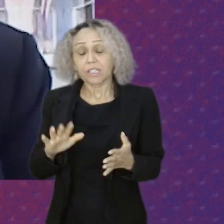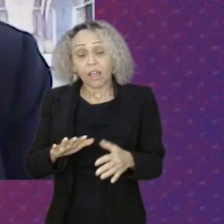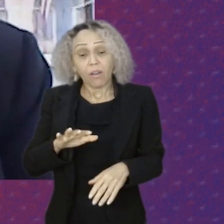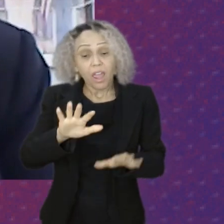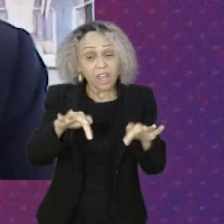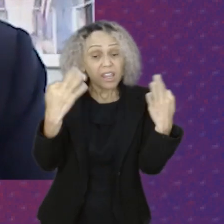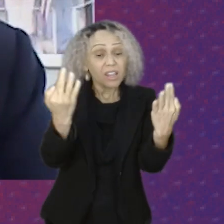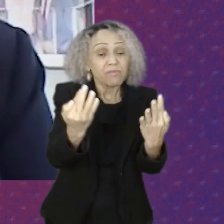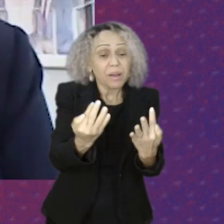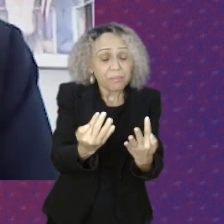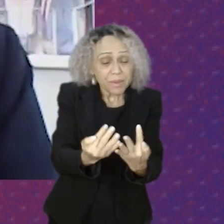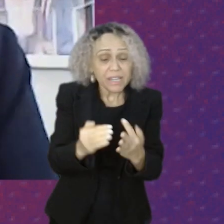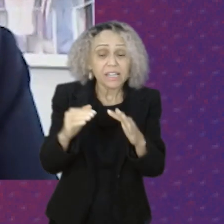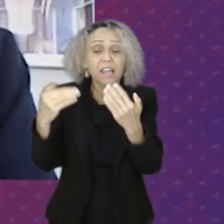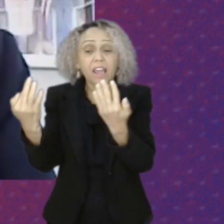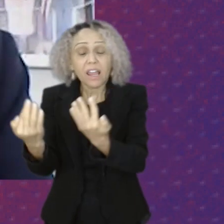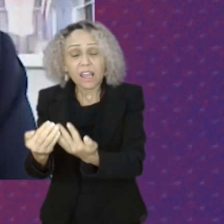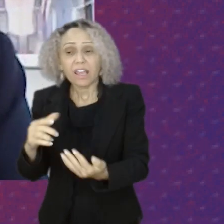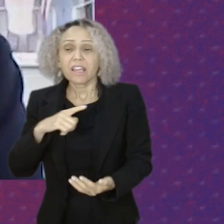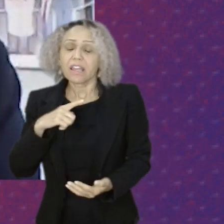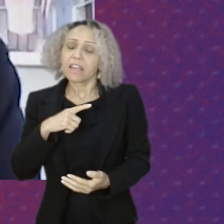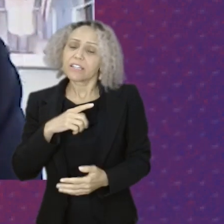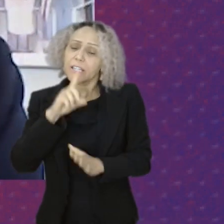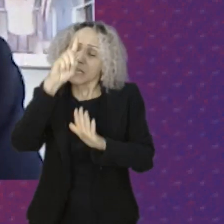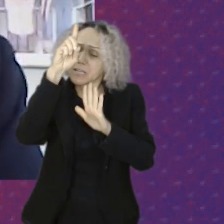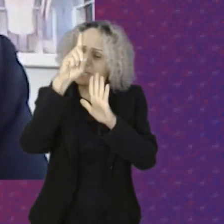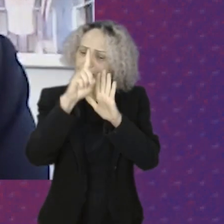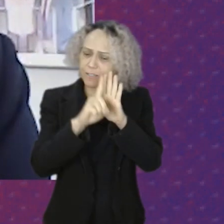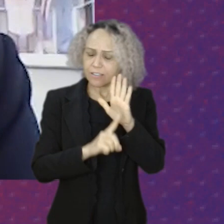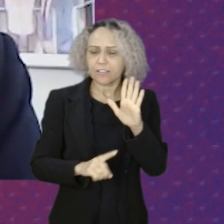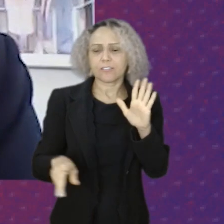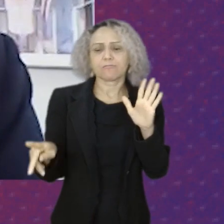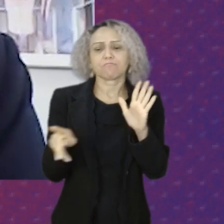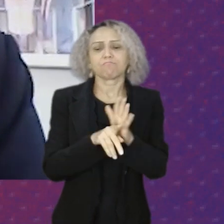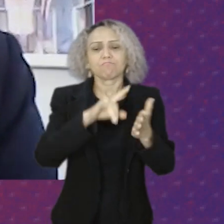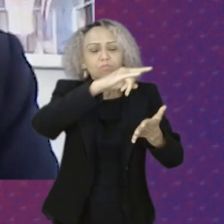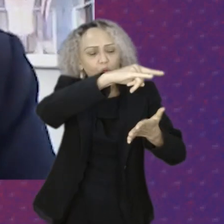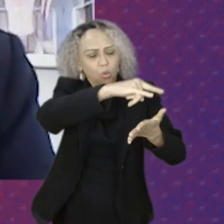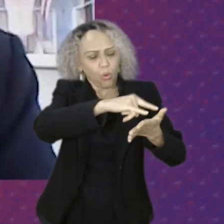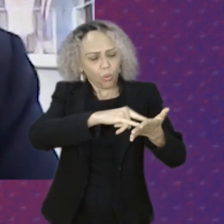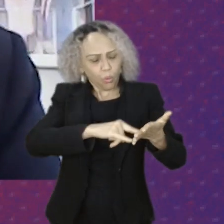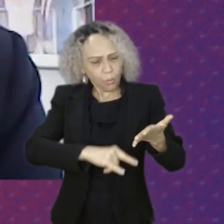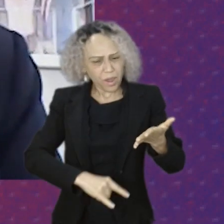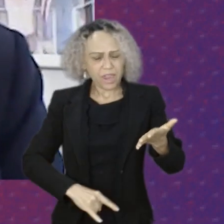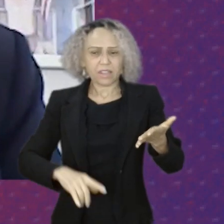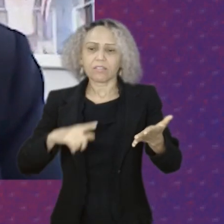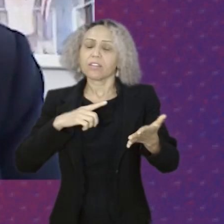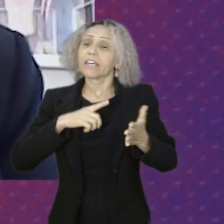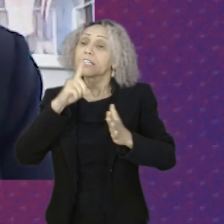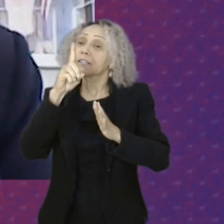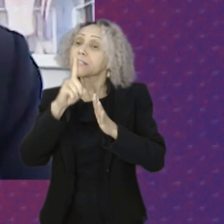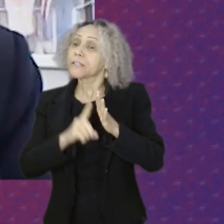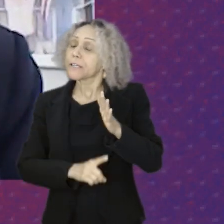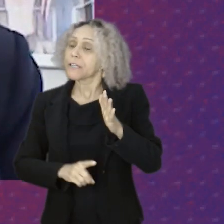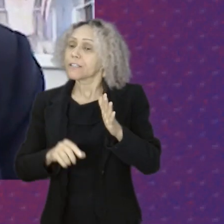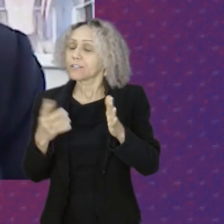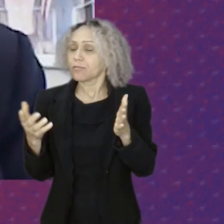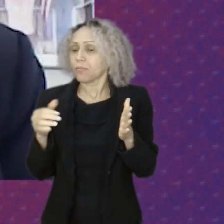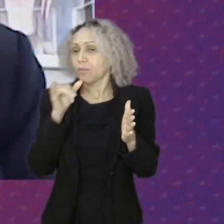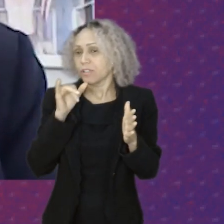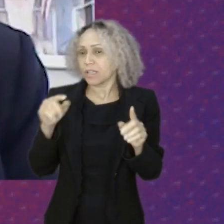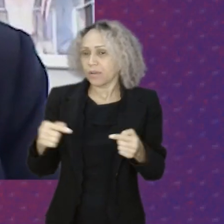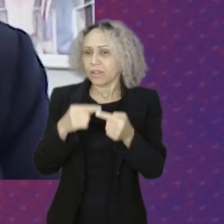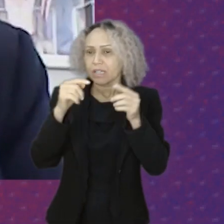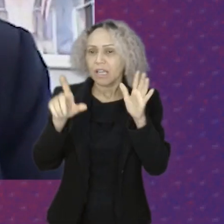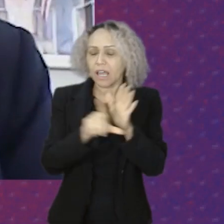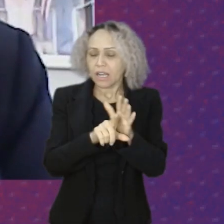O que é credores? É que, como eles têm direitos a receber trabalhistas, e eles moram de pai, filho, neto na